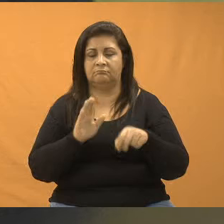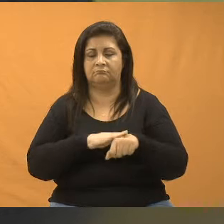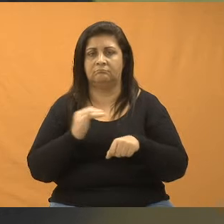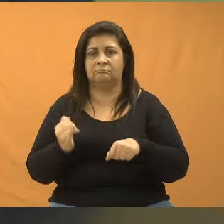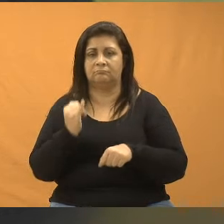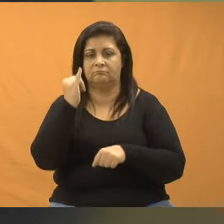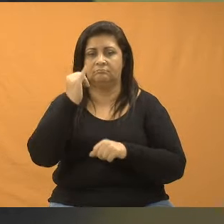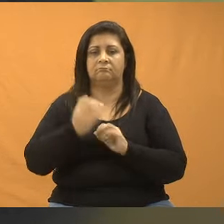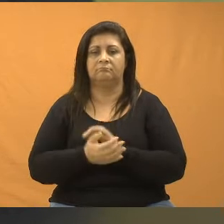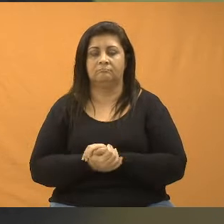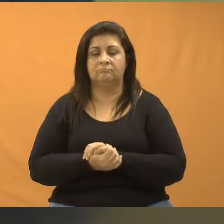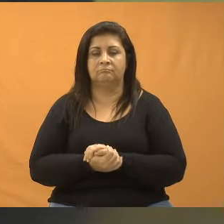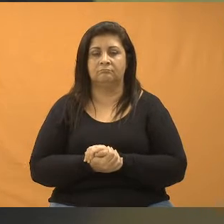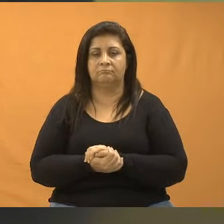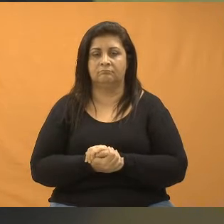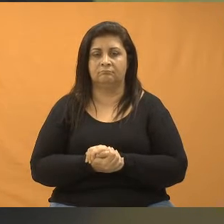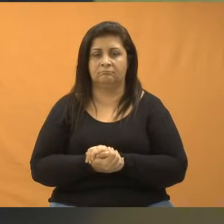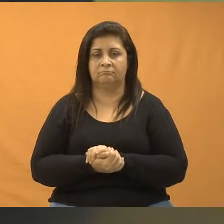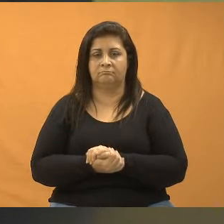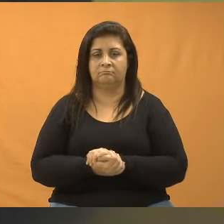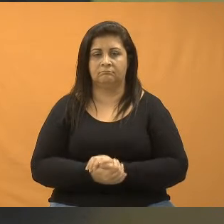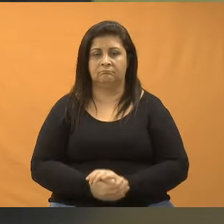importante deixar bem claro.